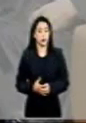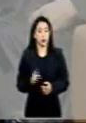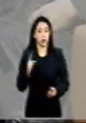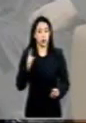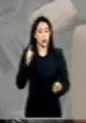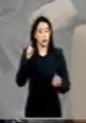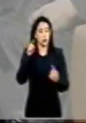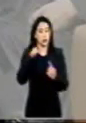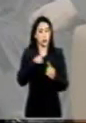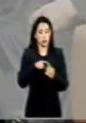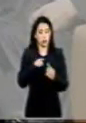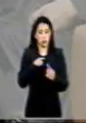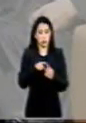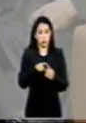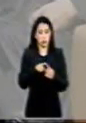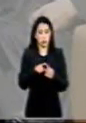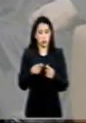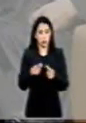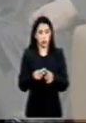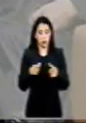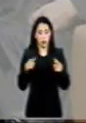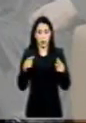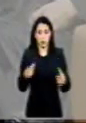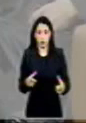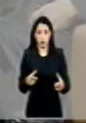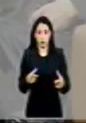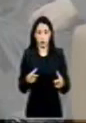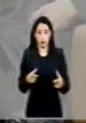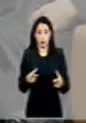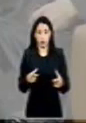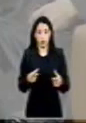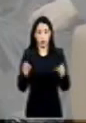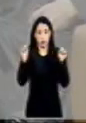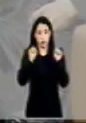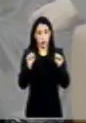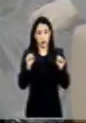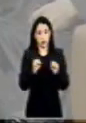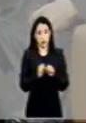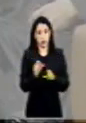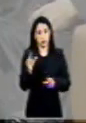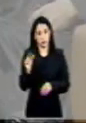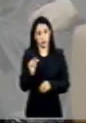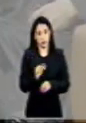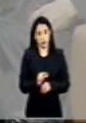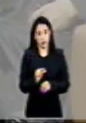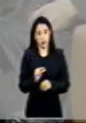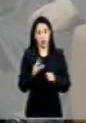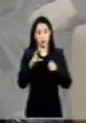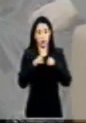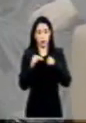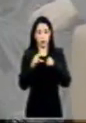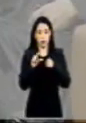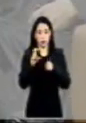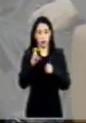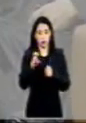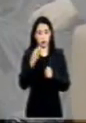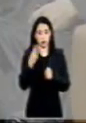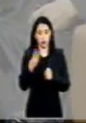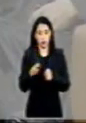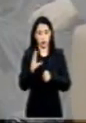portanto, desse microsistema que é elencado a partir do artigo 53 da Constituição Federal.